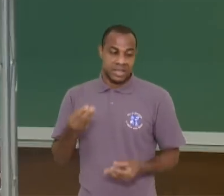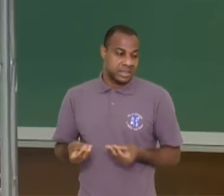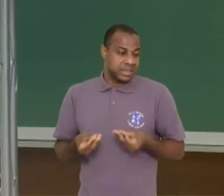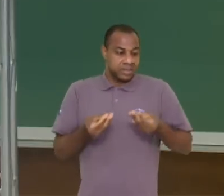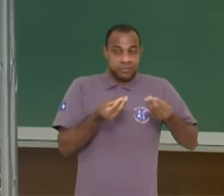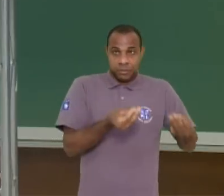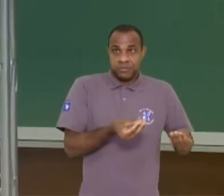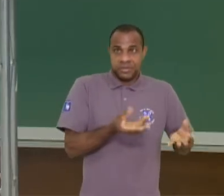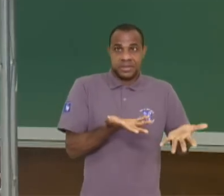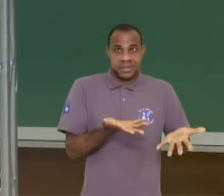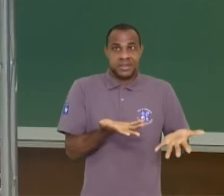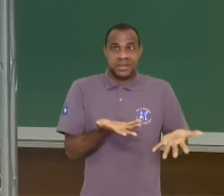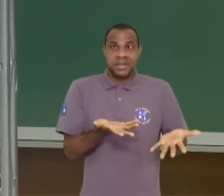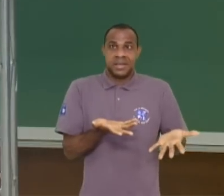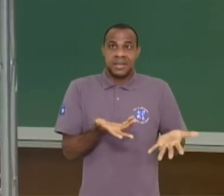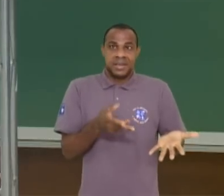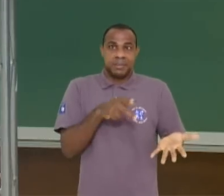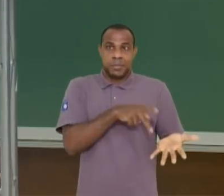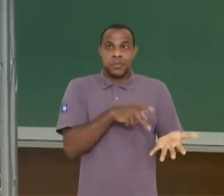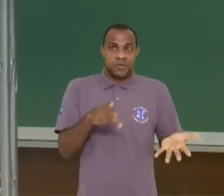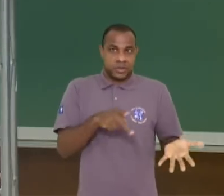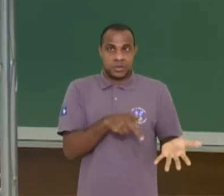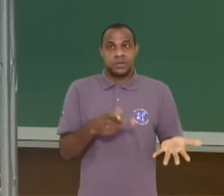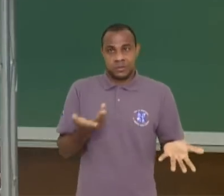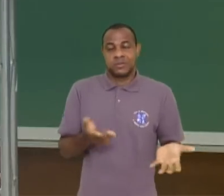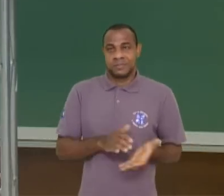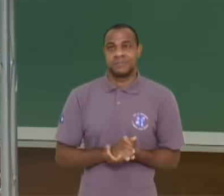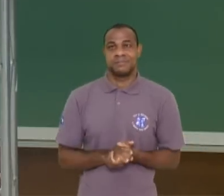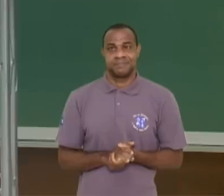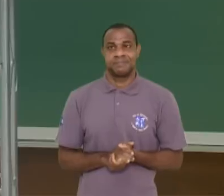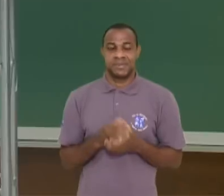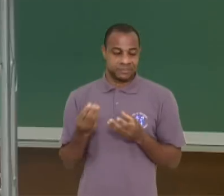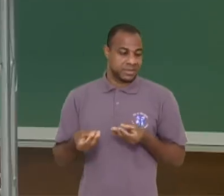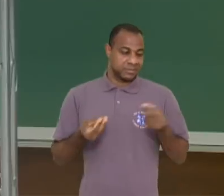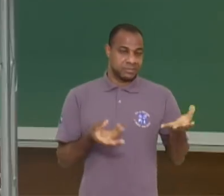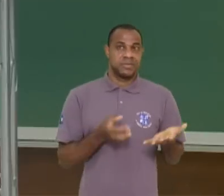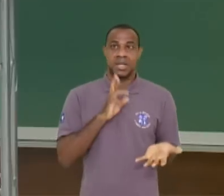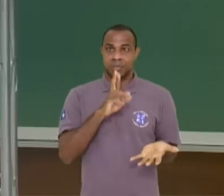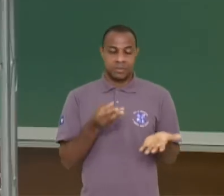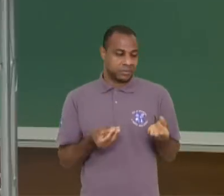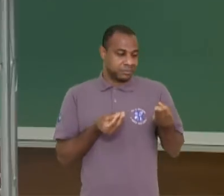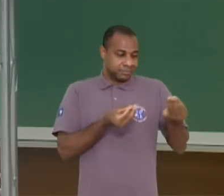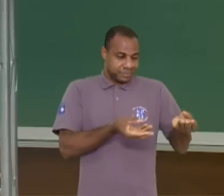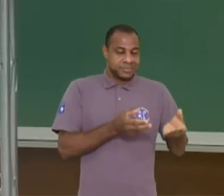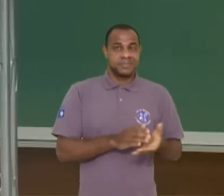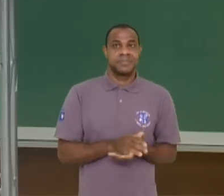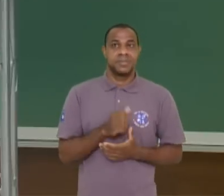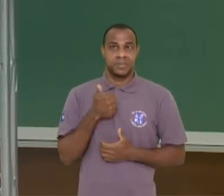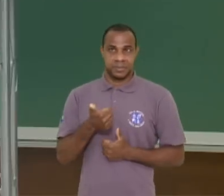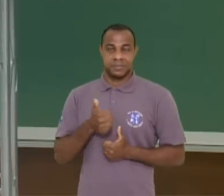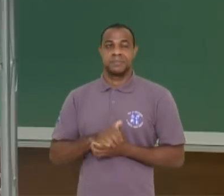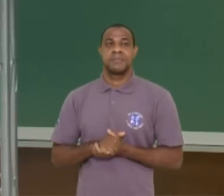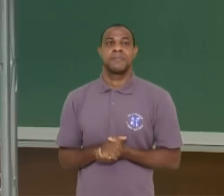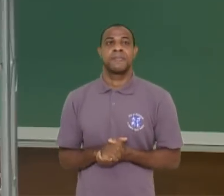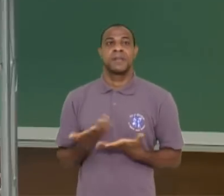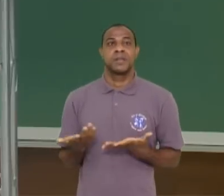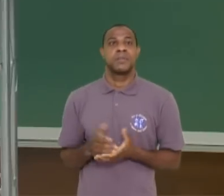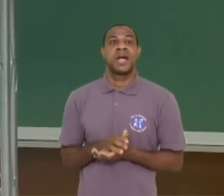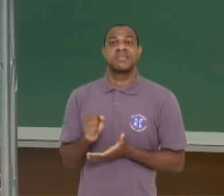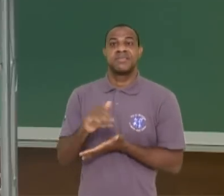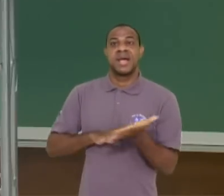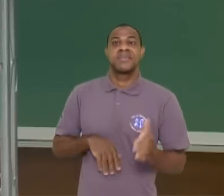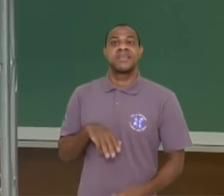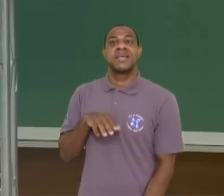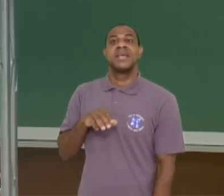para o seu professor, para a sua professora, né, interagindo com ele e colocando esses apontamentos sobre a atividade da imitação, né? Acredito